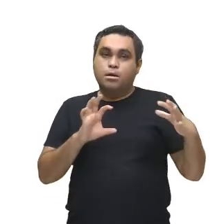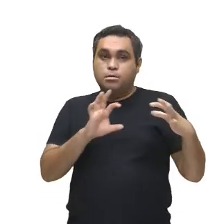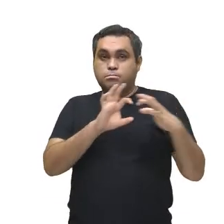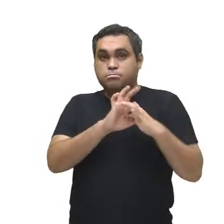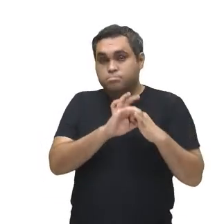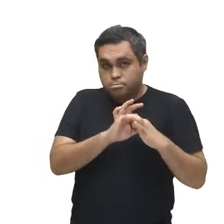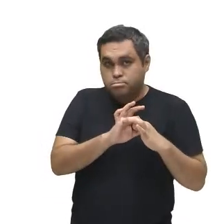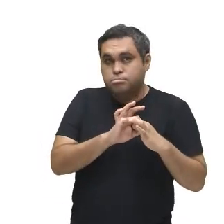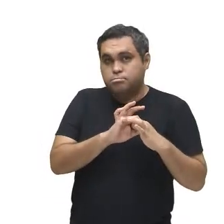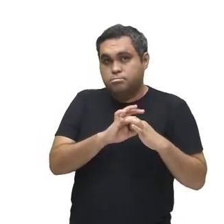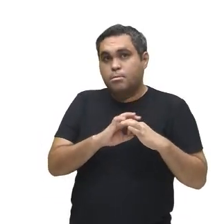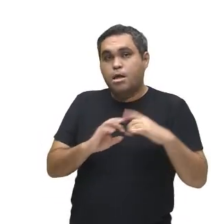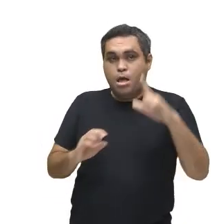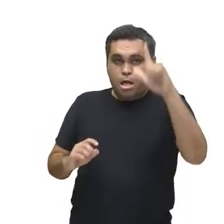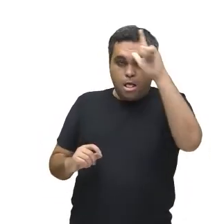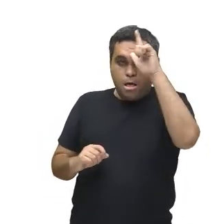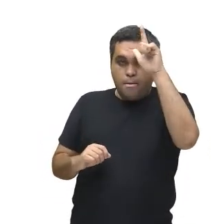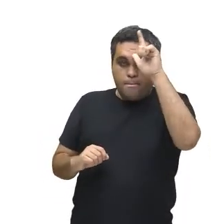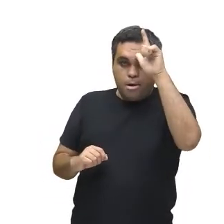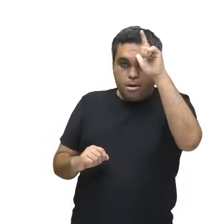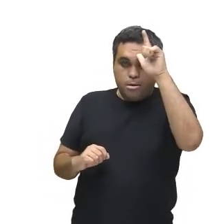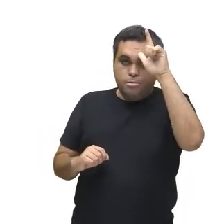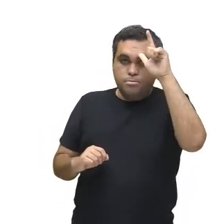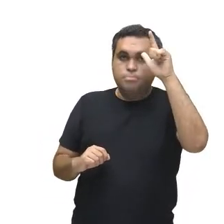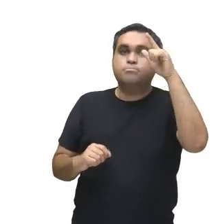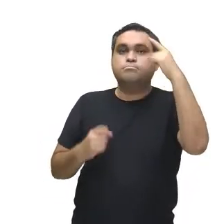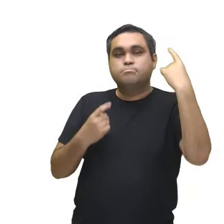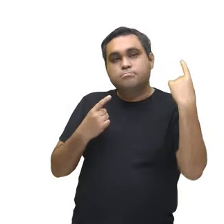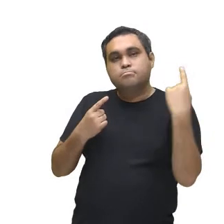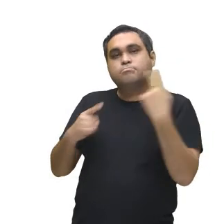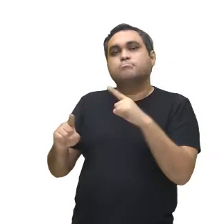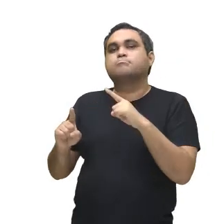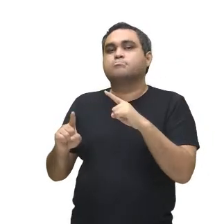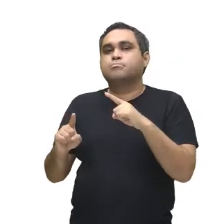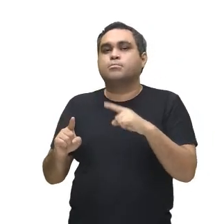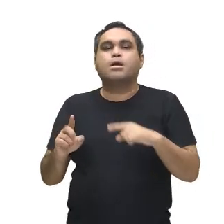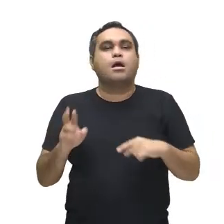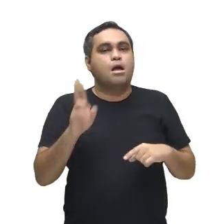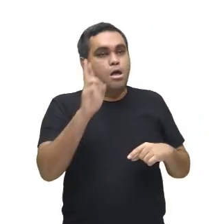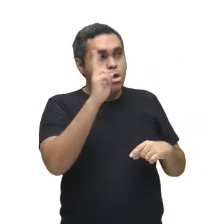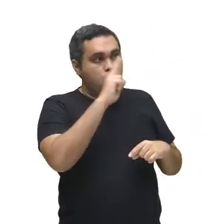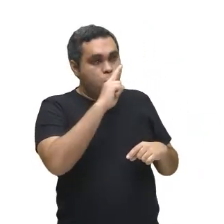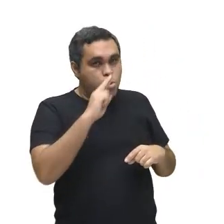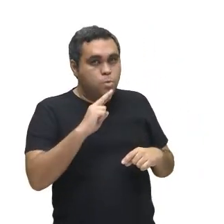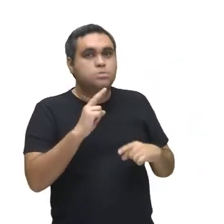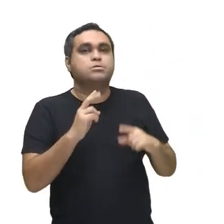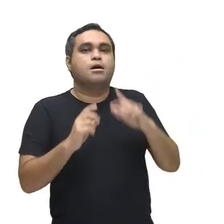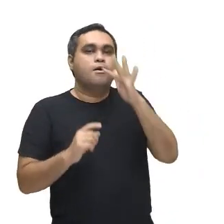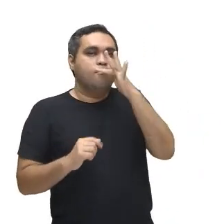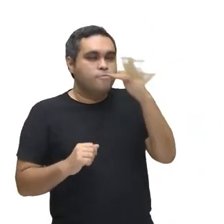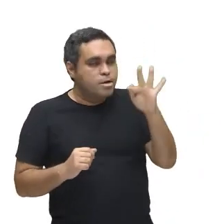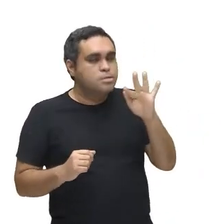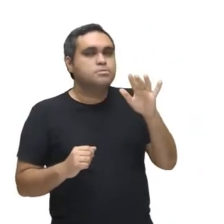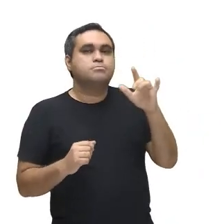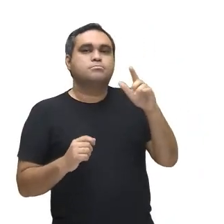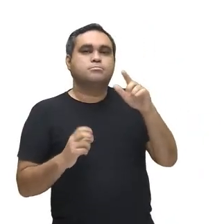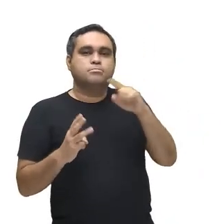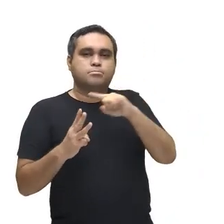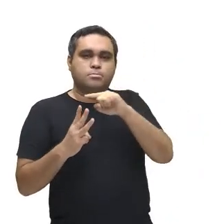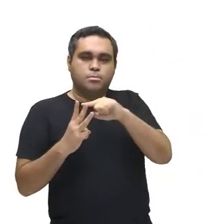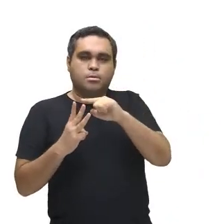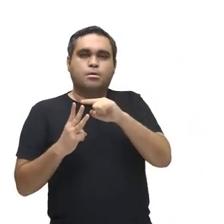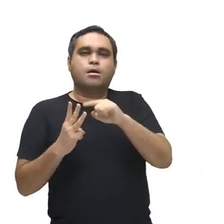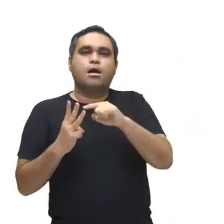Rússia. Inglaterra e França tinham alianças com a Rússia e declararam guerra à Alemanha e ao Império